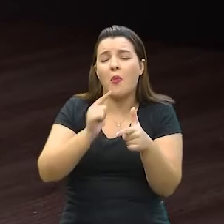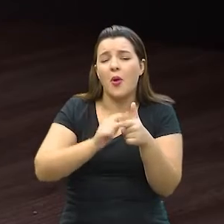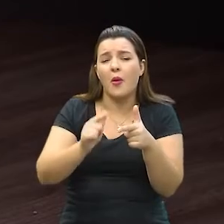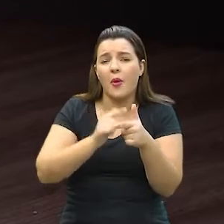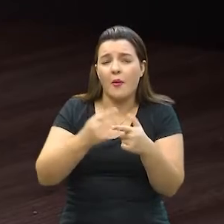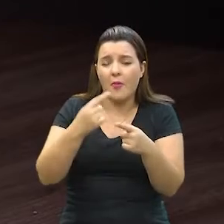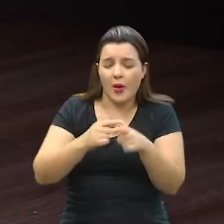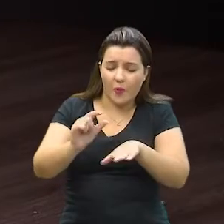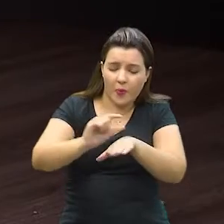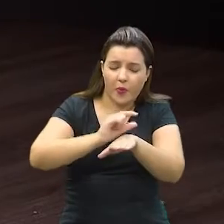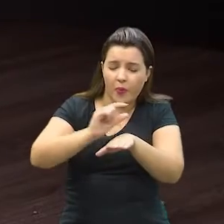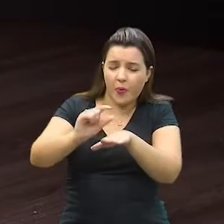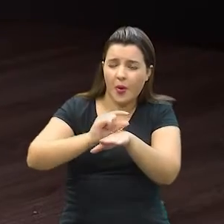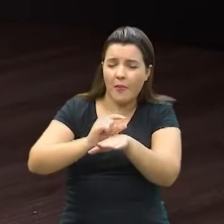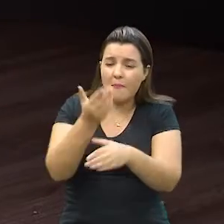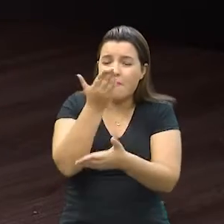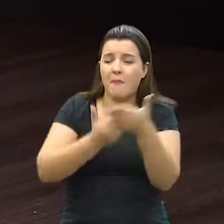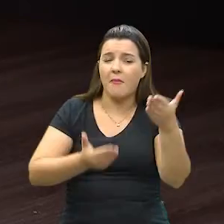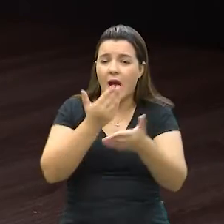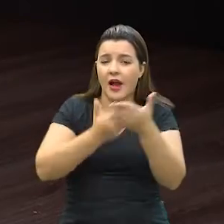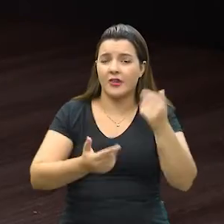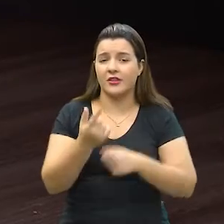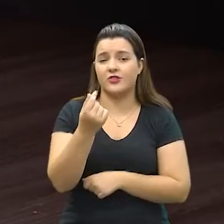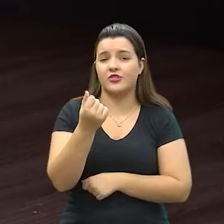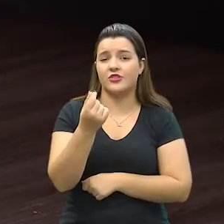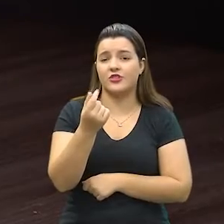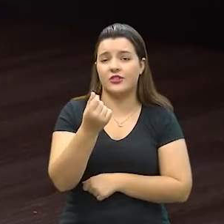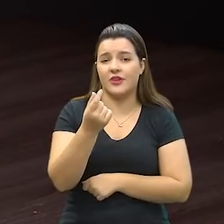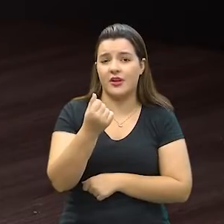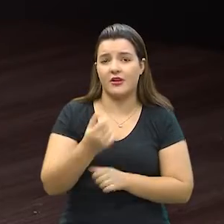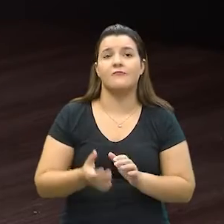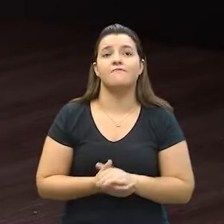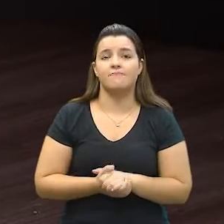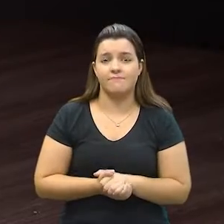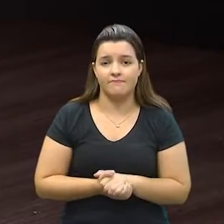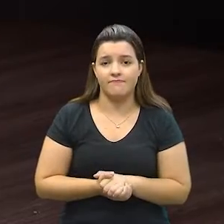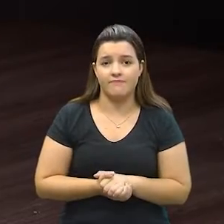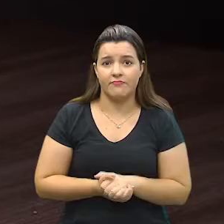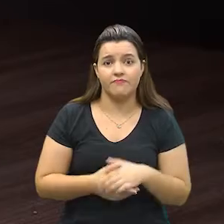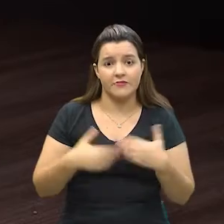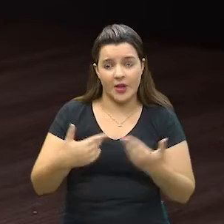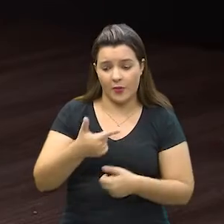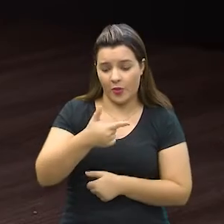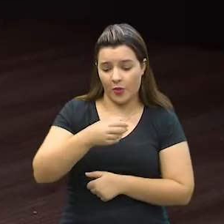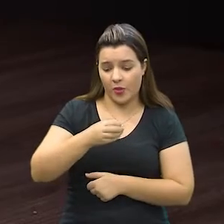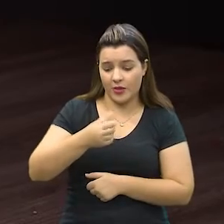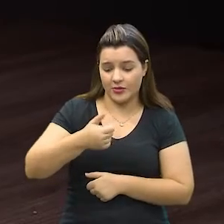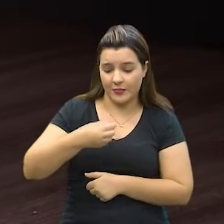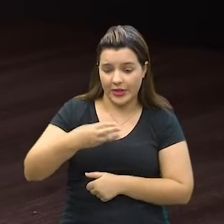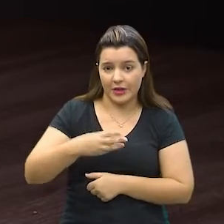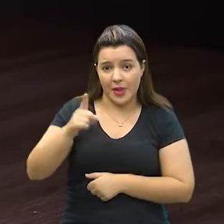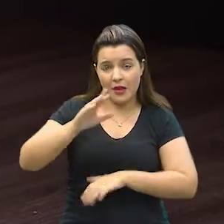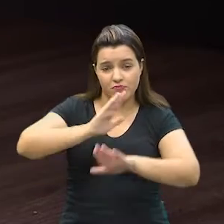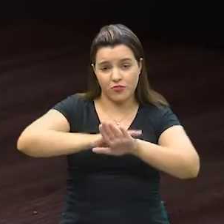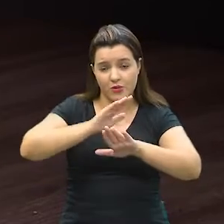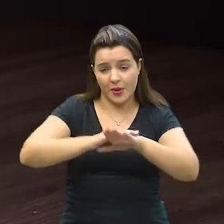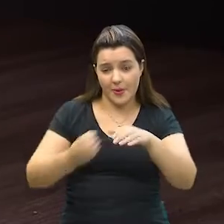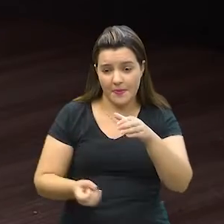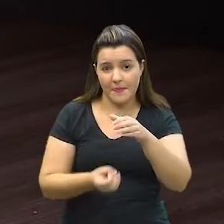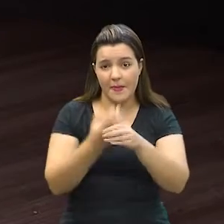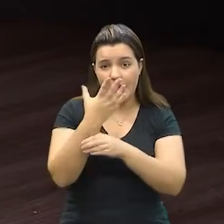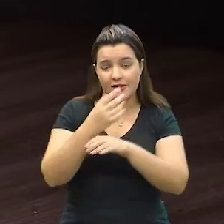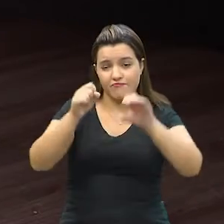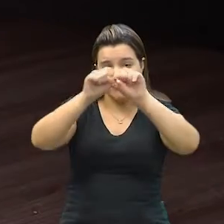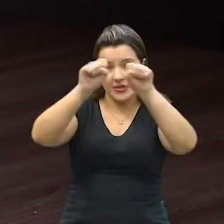o furo. E é com esta afirmativa que ele, aí desde 2013, criou uma empresa de